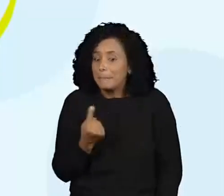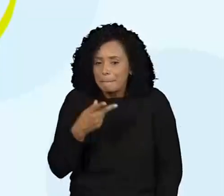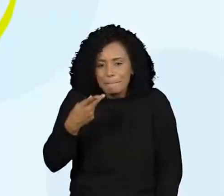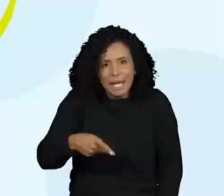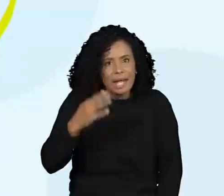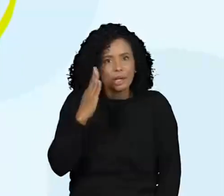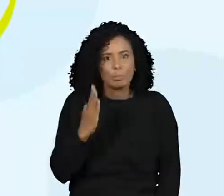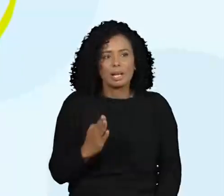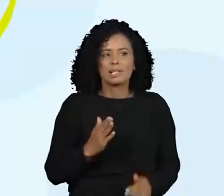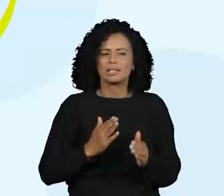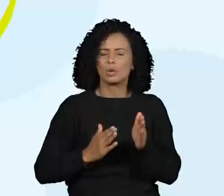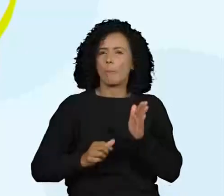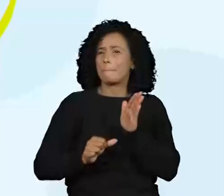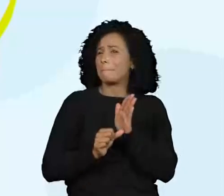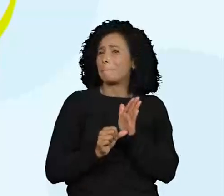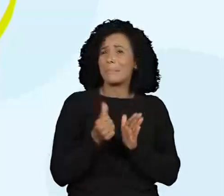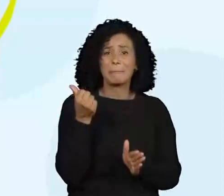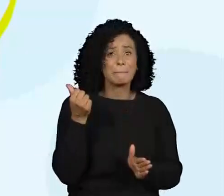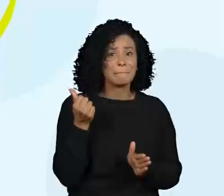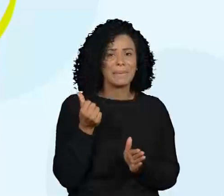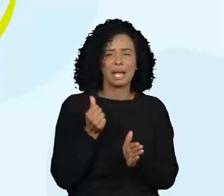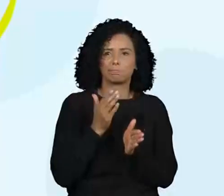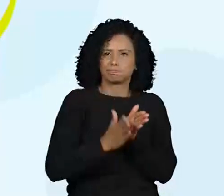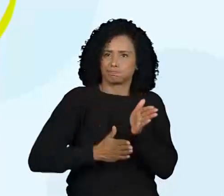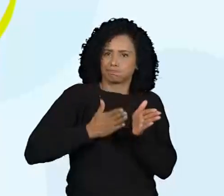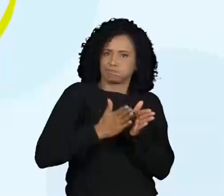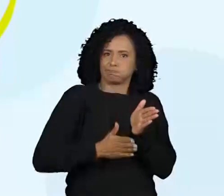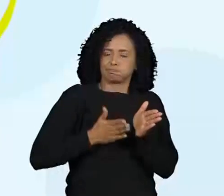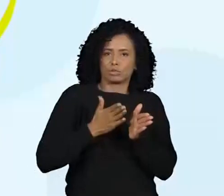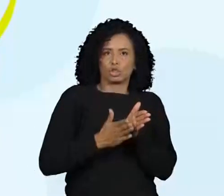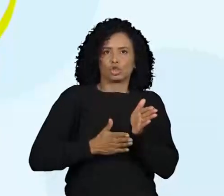Brasil, a Baronesa,